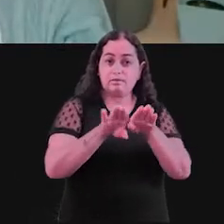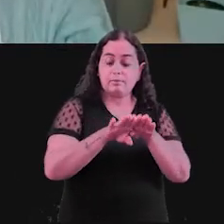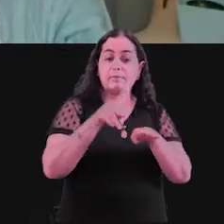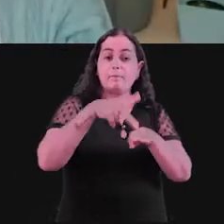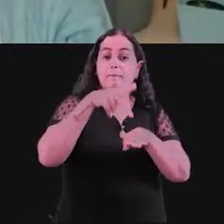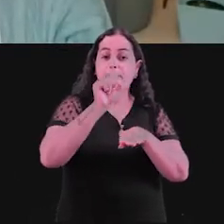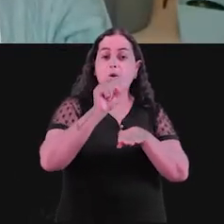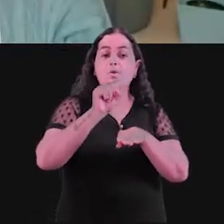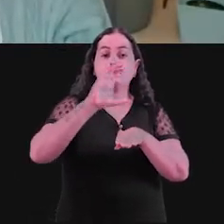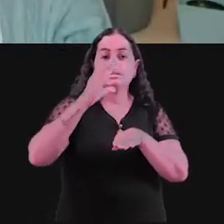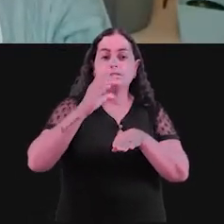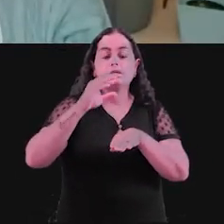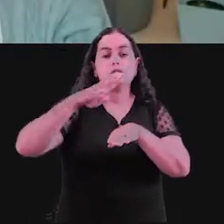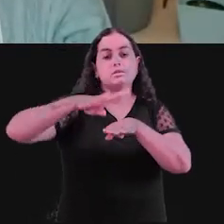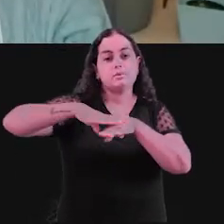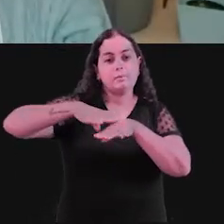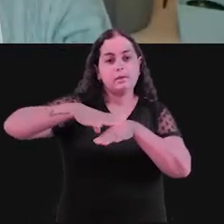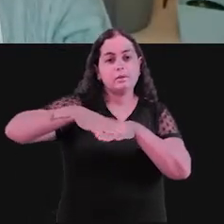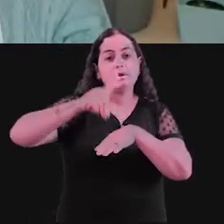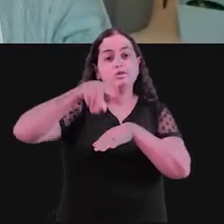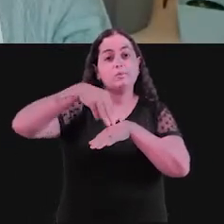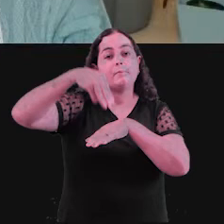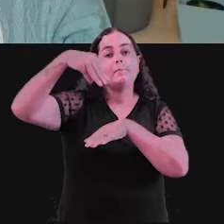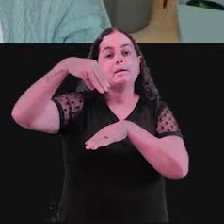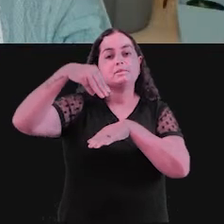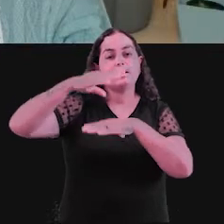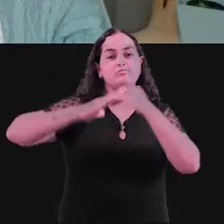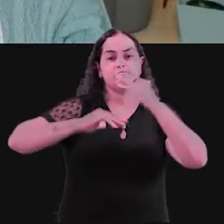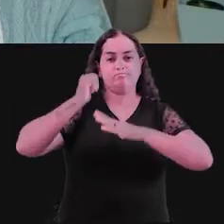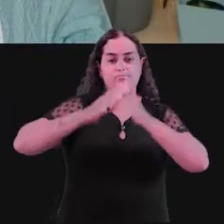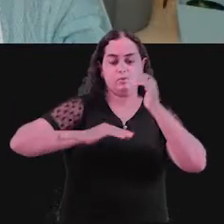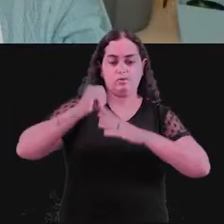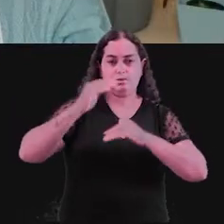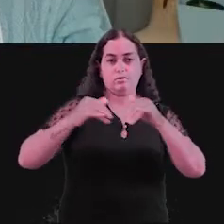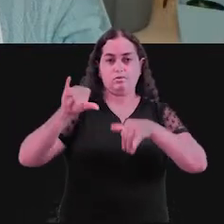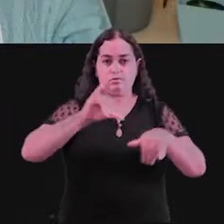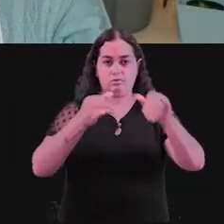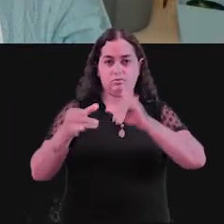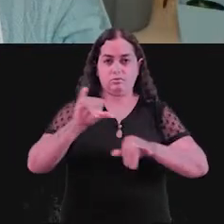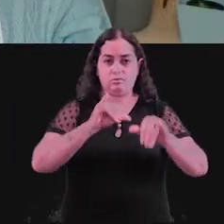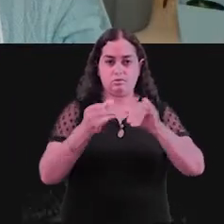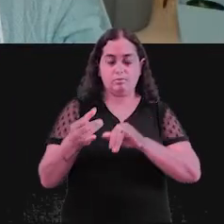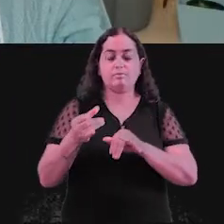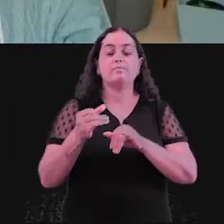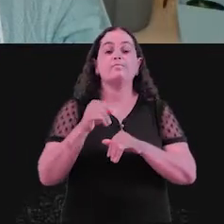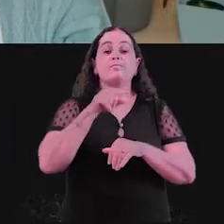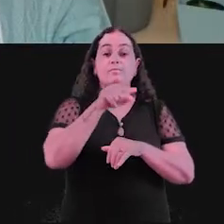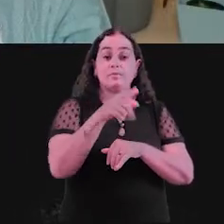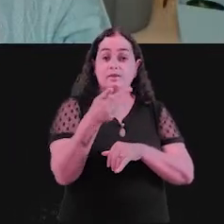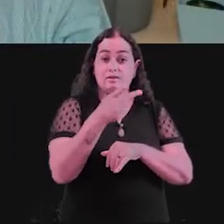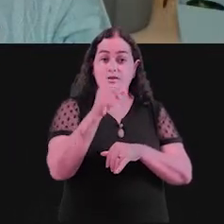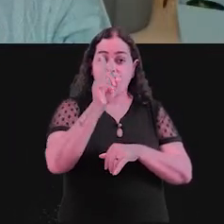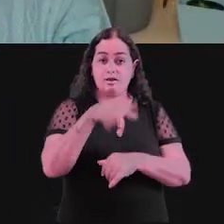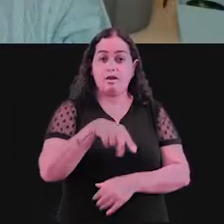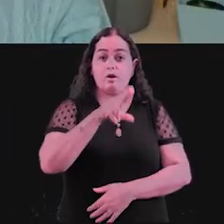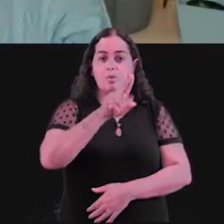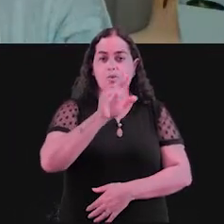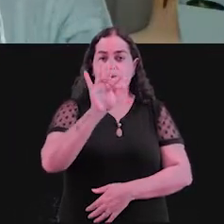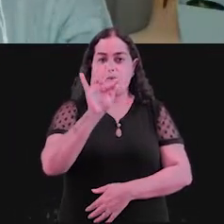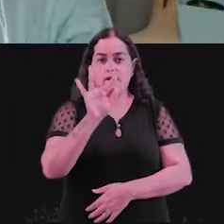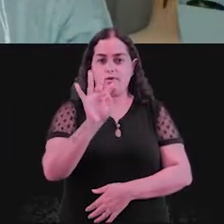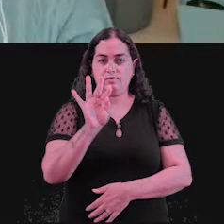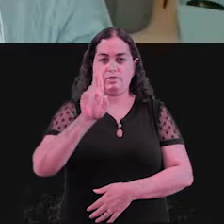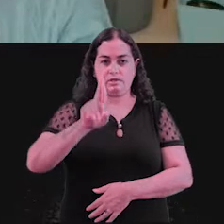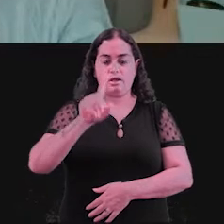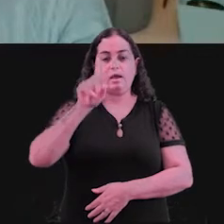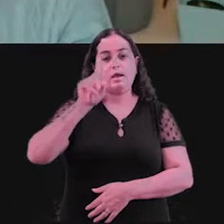Ciências e Matemática, e também do mestrado profissional em Química em Rede Nacional, o ProfQui, ambos também da